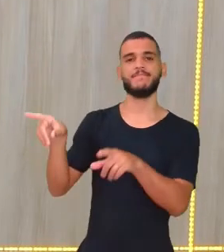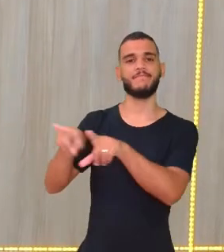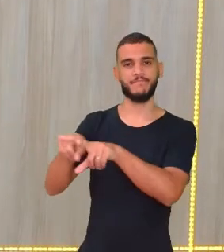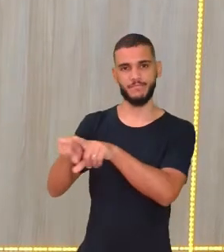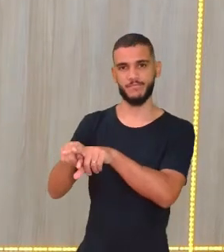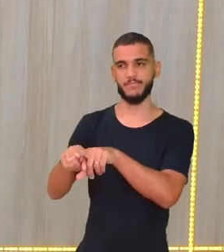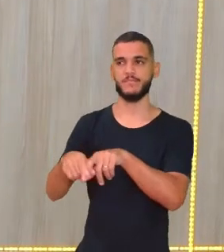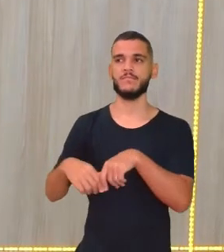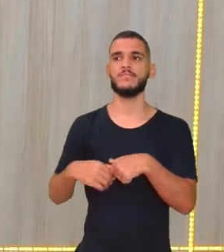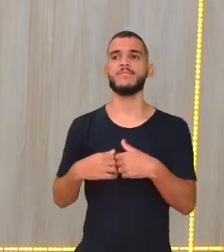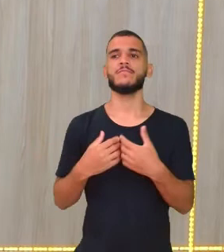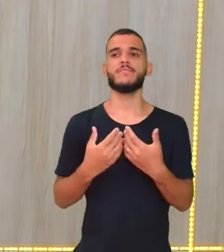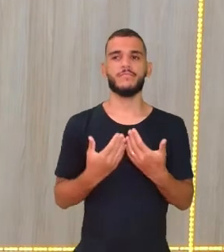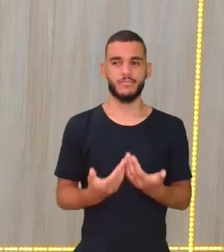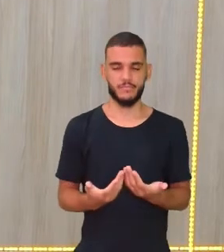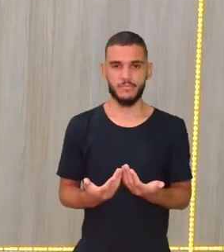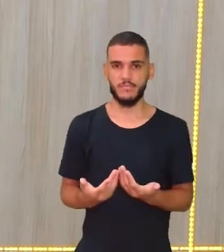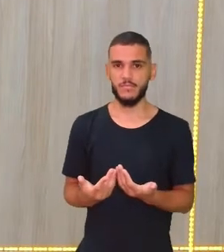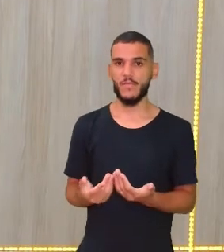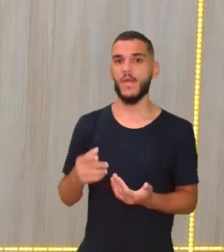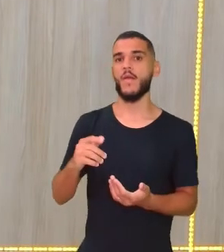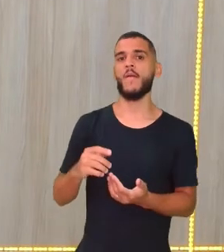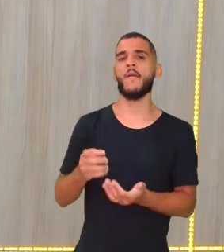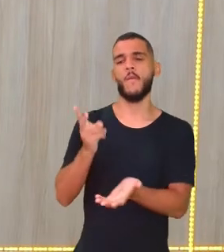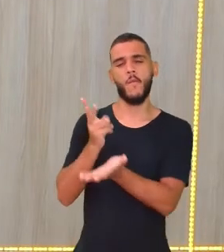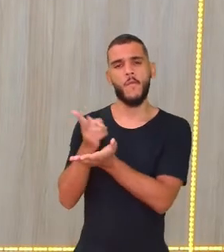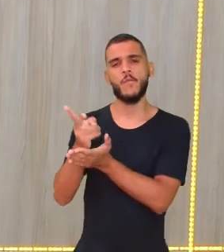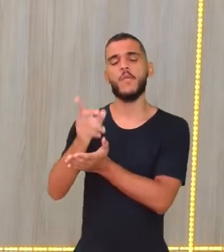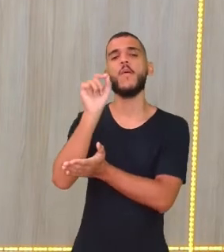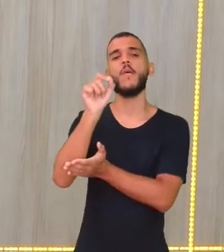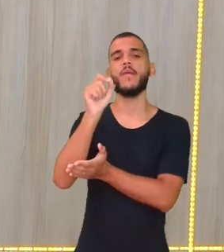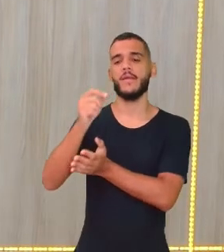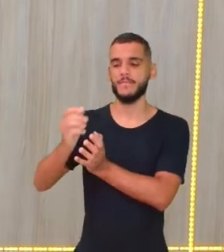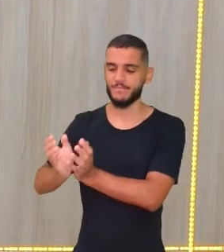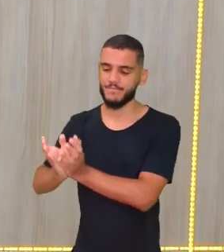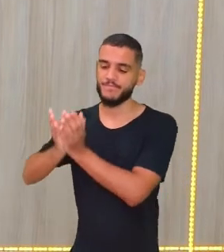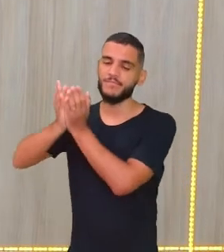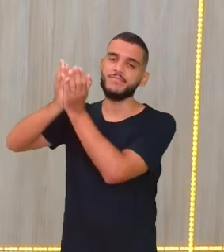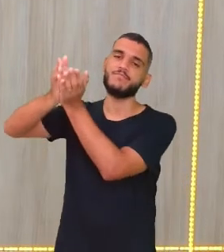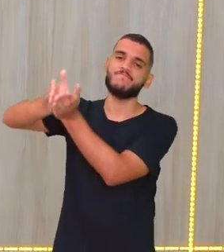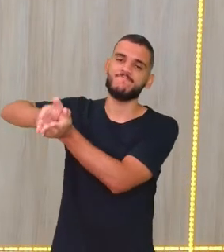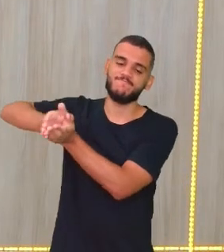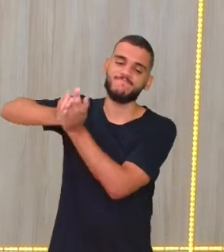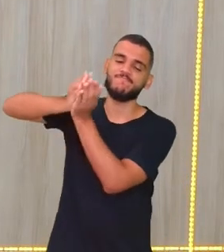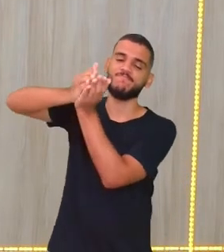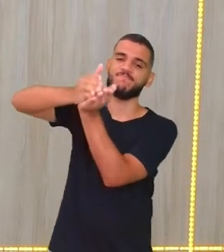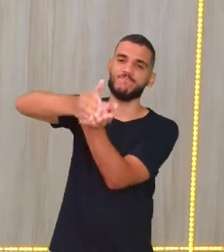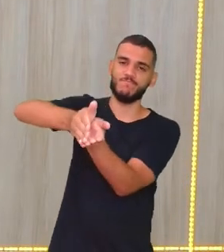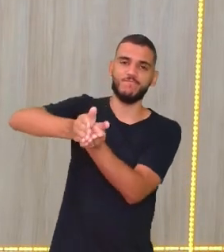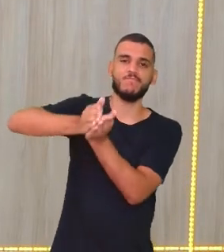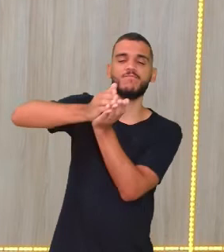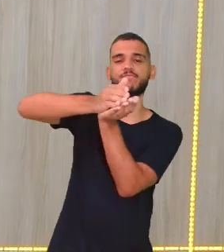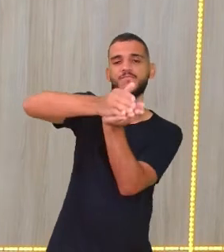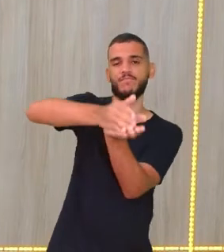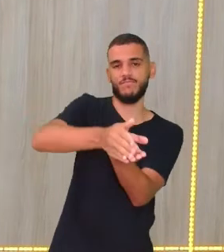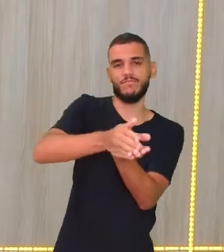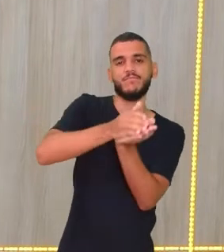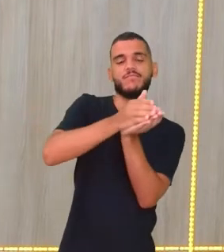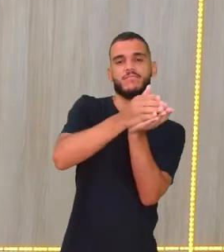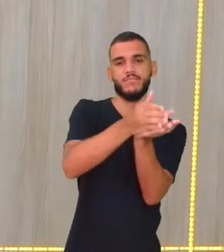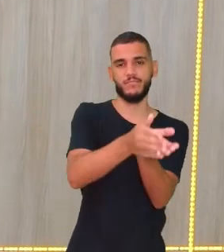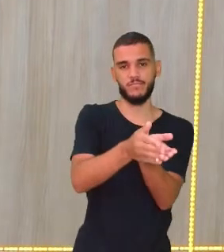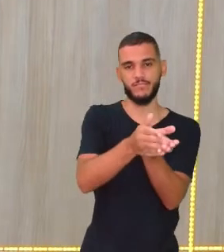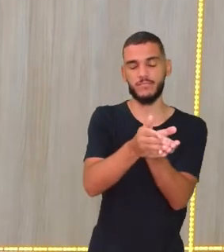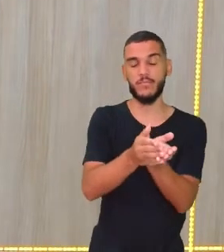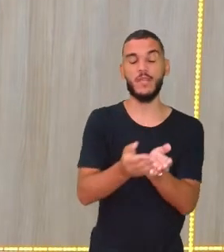aí, não é, eles vão descendo pela América do Sul e descobrem, chegam onde? no Brasil. E aí eles